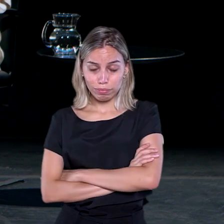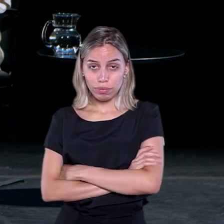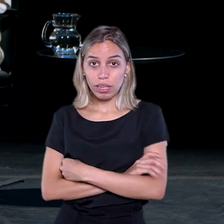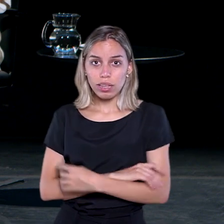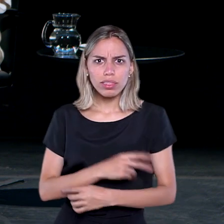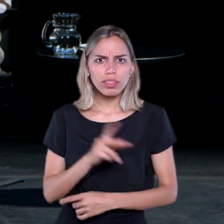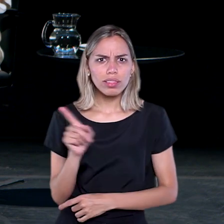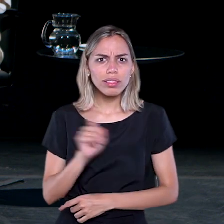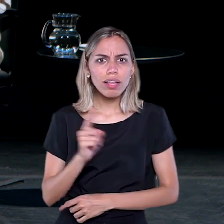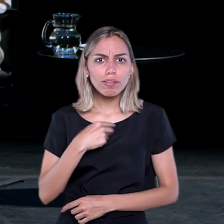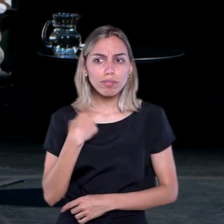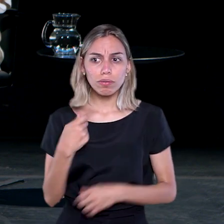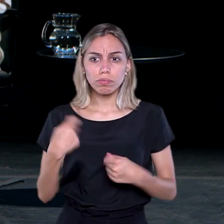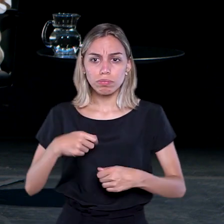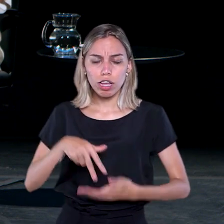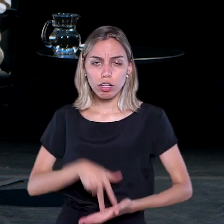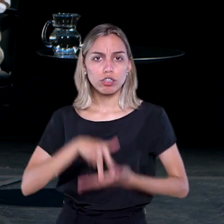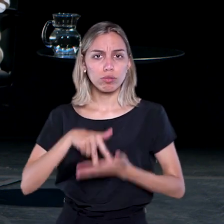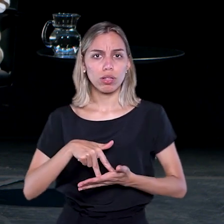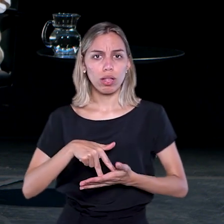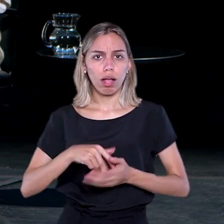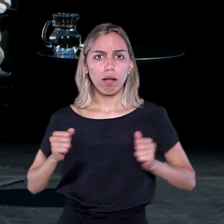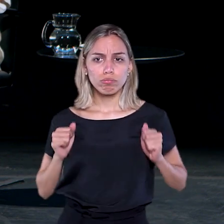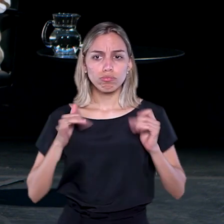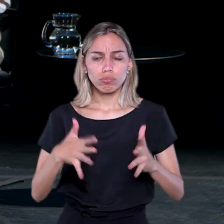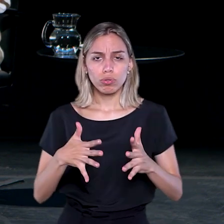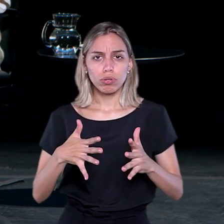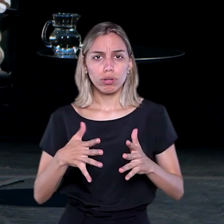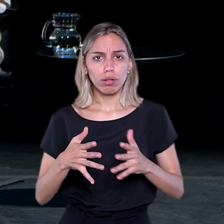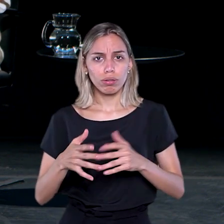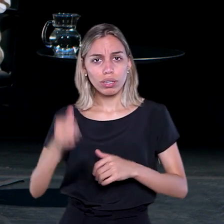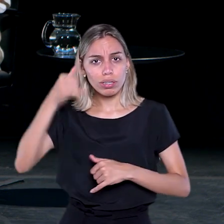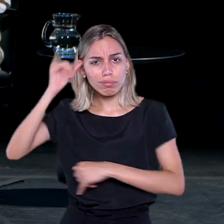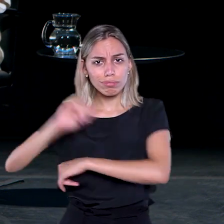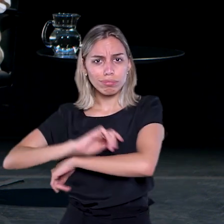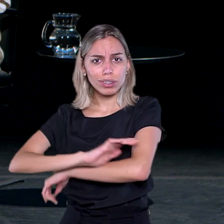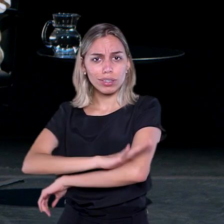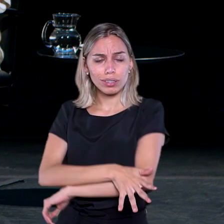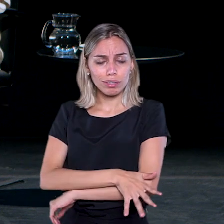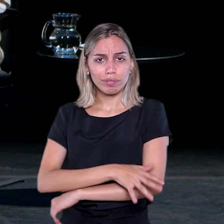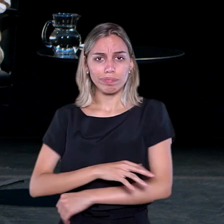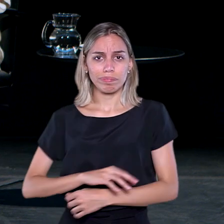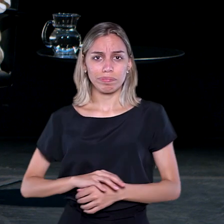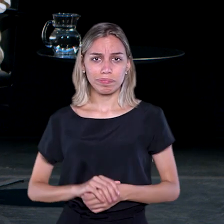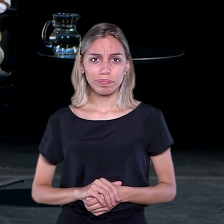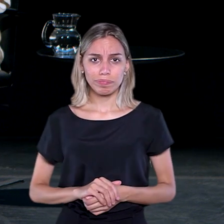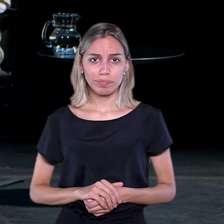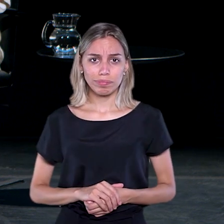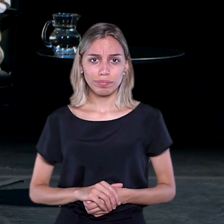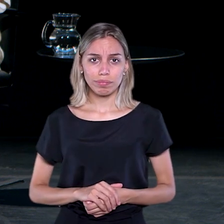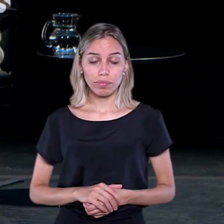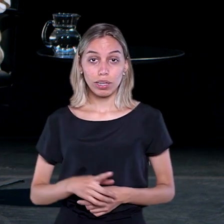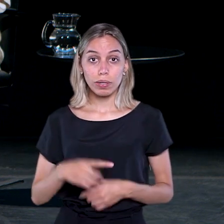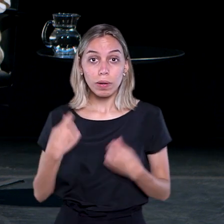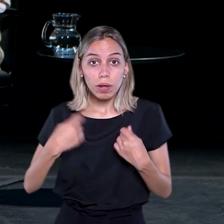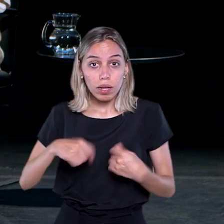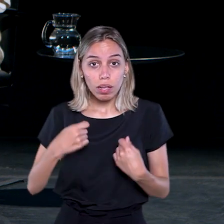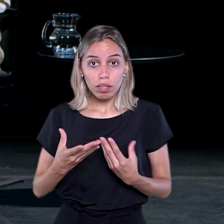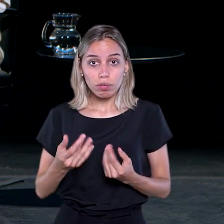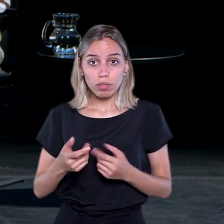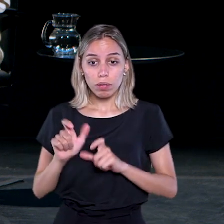nós, pessoas negras, que inventamos o racismo. Nós precisamos protagonizar a luta antirracista, ou seja, nós que temos as dores e conhecemos as